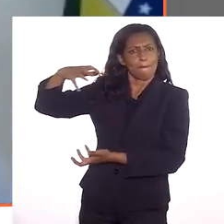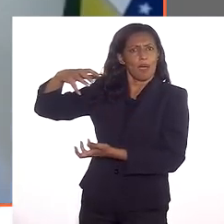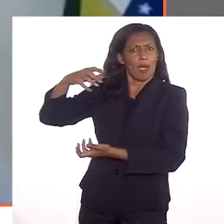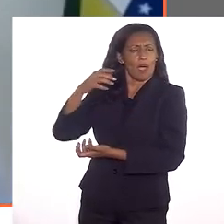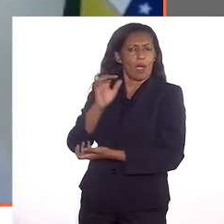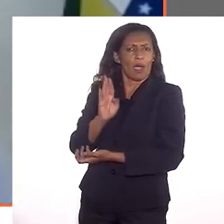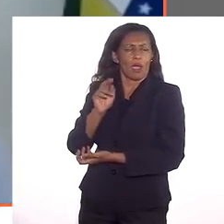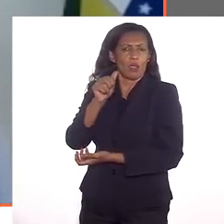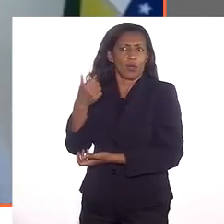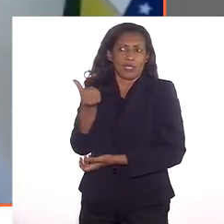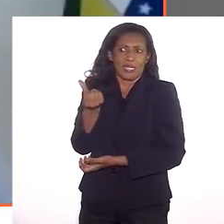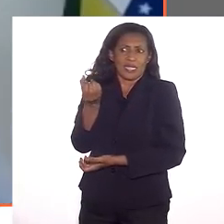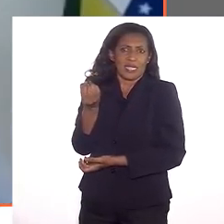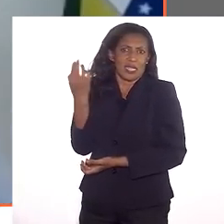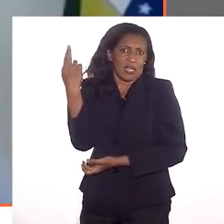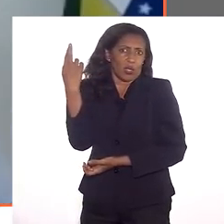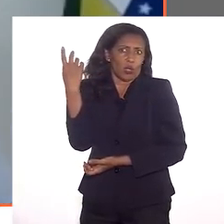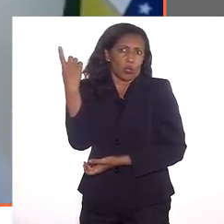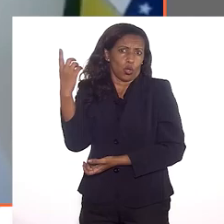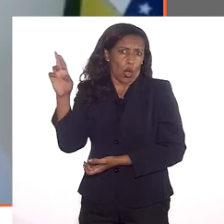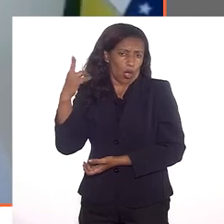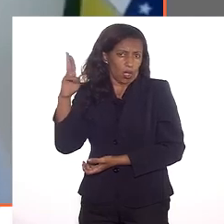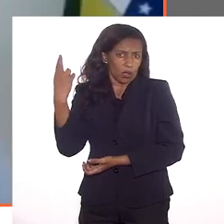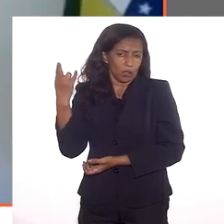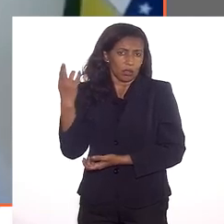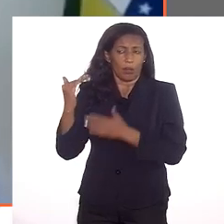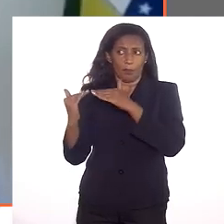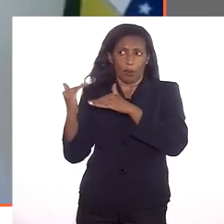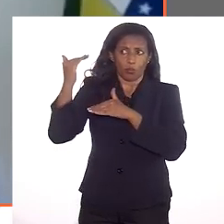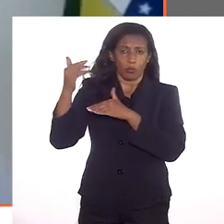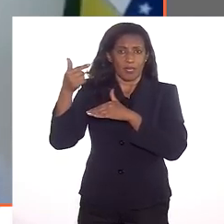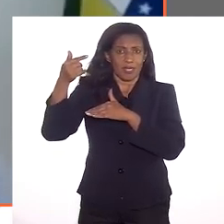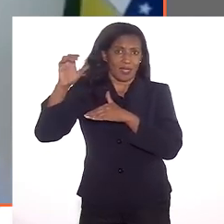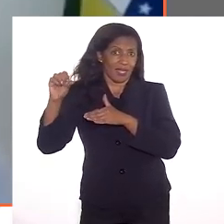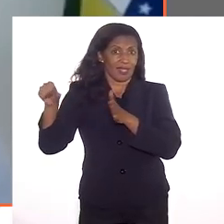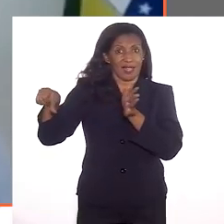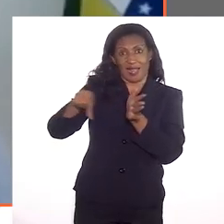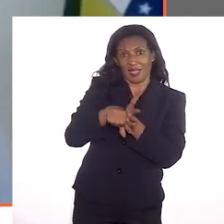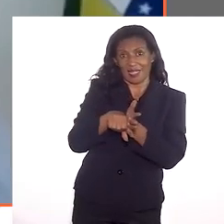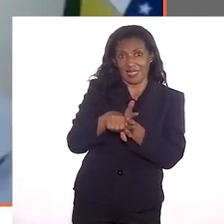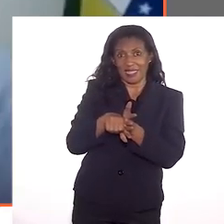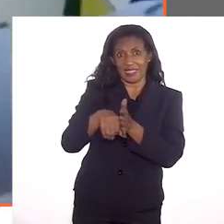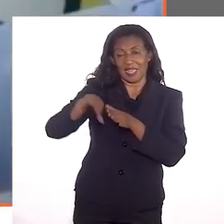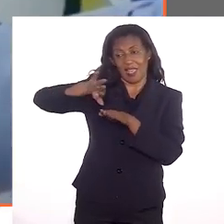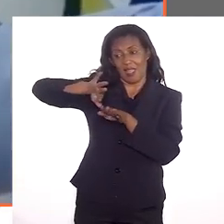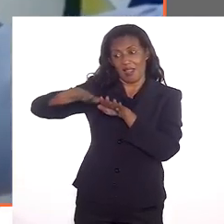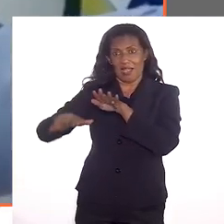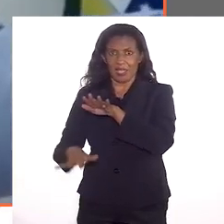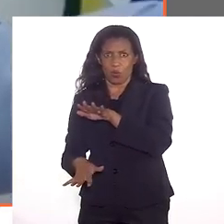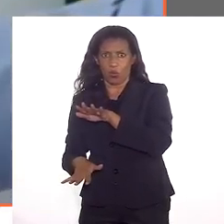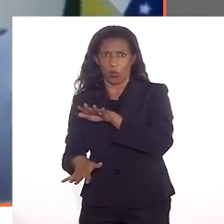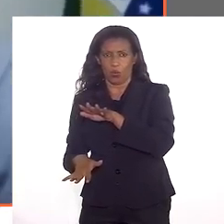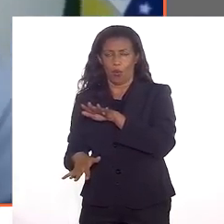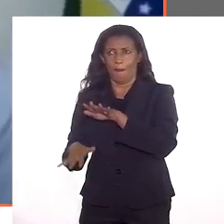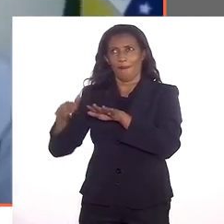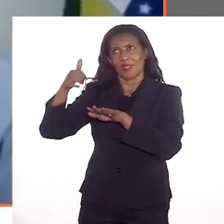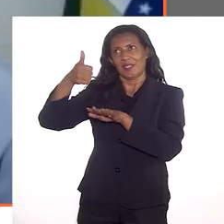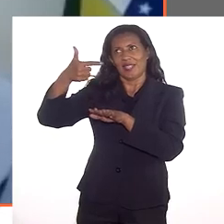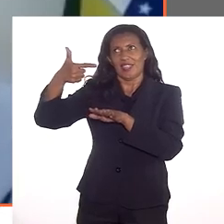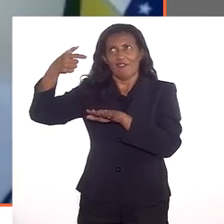barril hoje, já superando 60 dólares, pode bater 70, né? Na crise, ele caiu de mais de 120